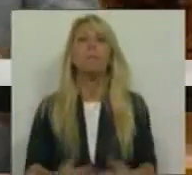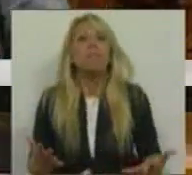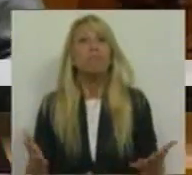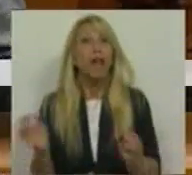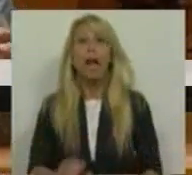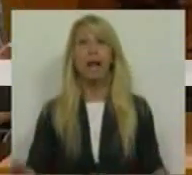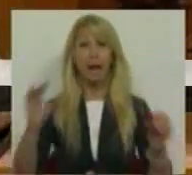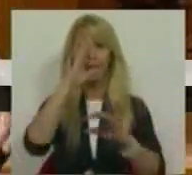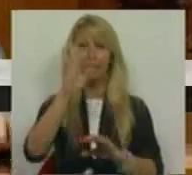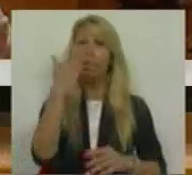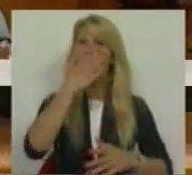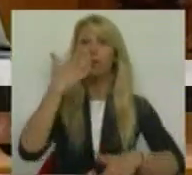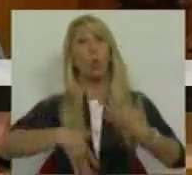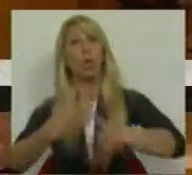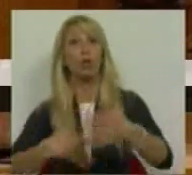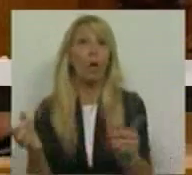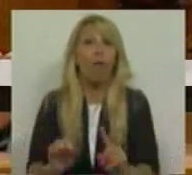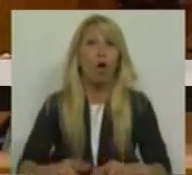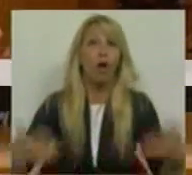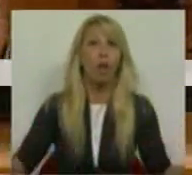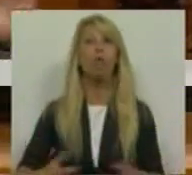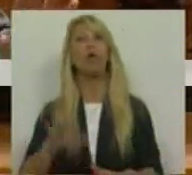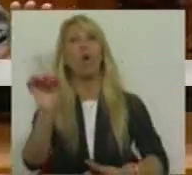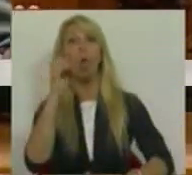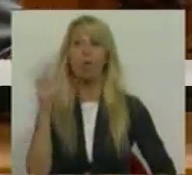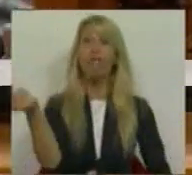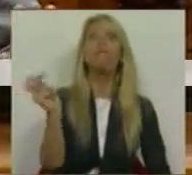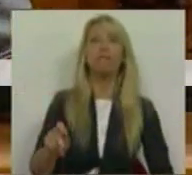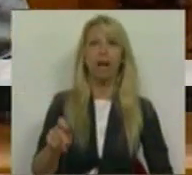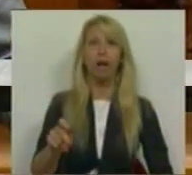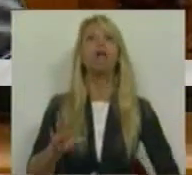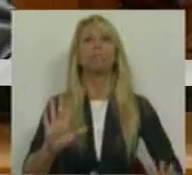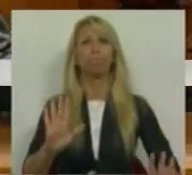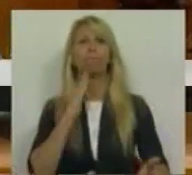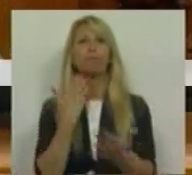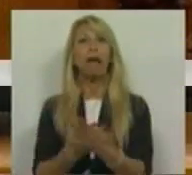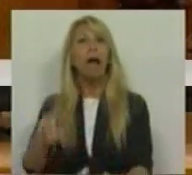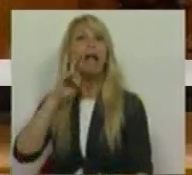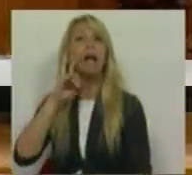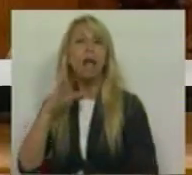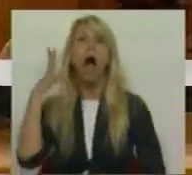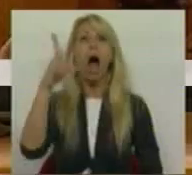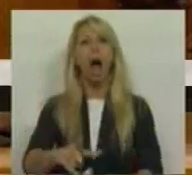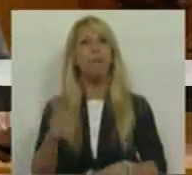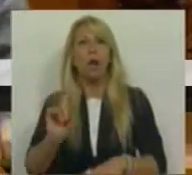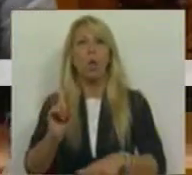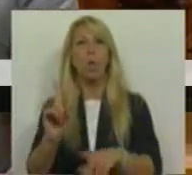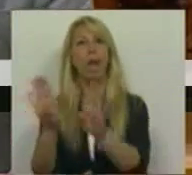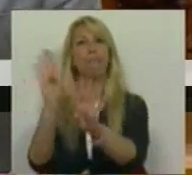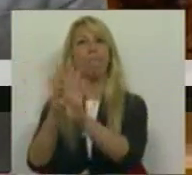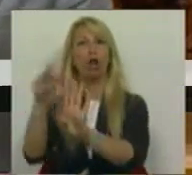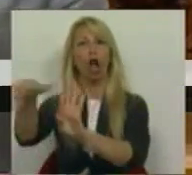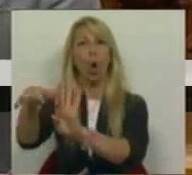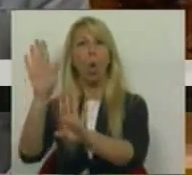se continuava, se não, e talvez até o ter estado aqui foi uma garantia que amanhã não estavam a sair pela porta da rua.